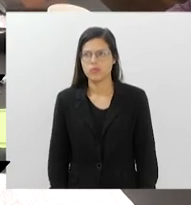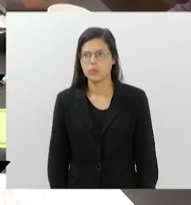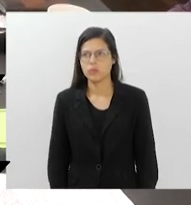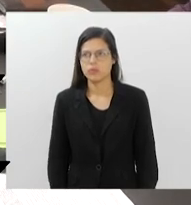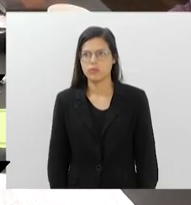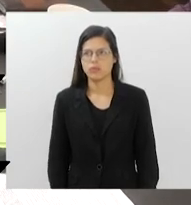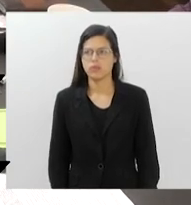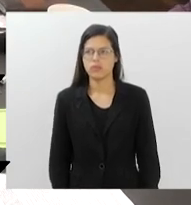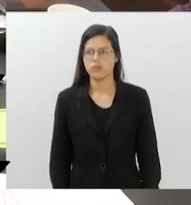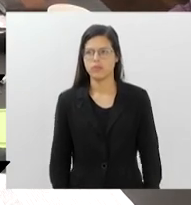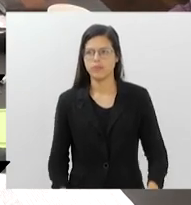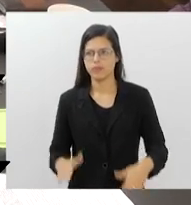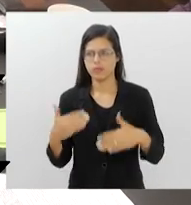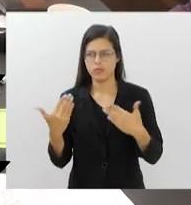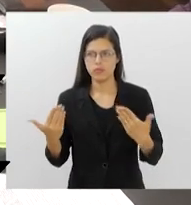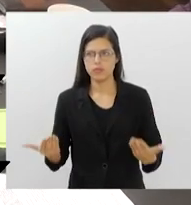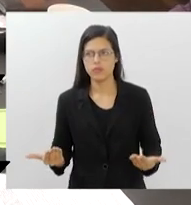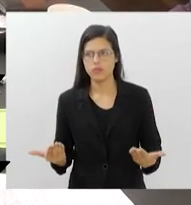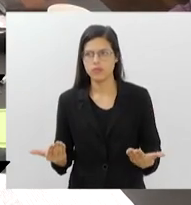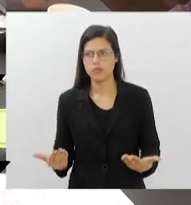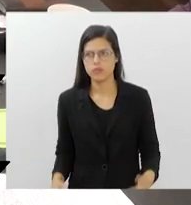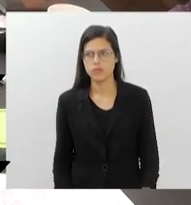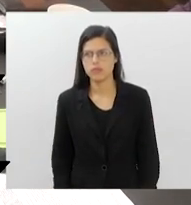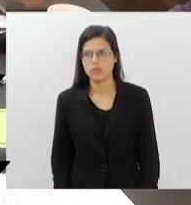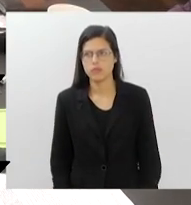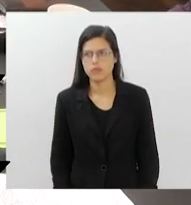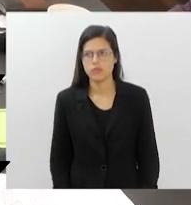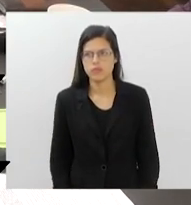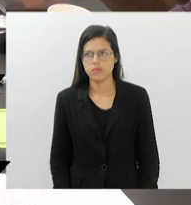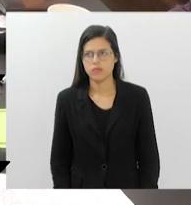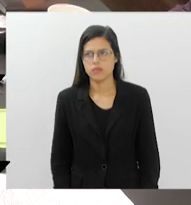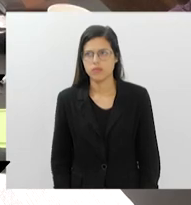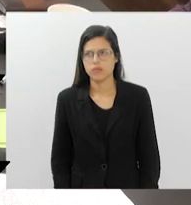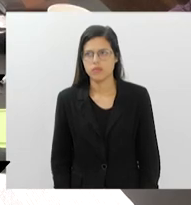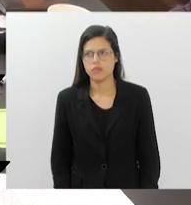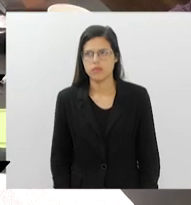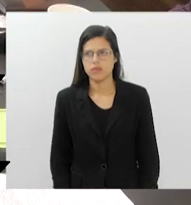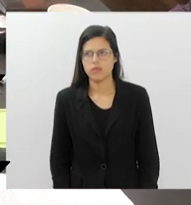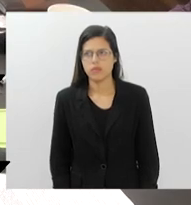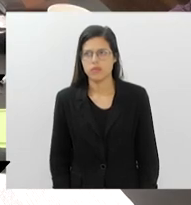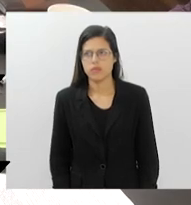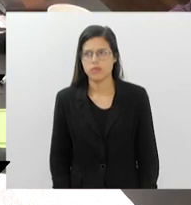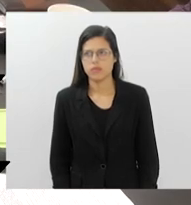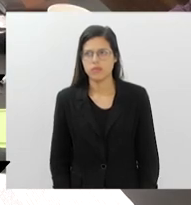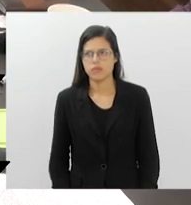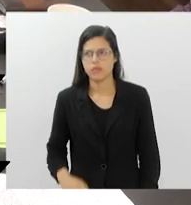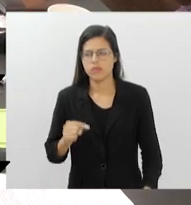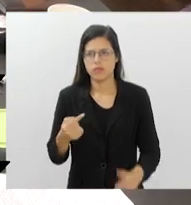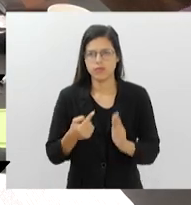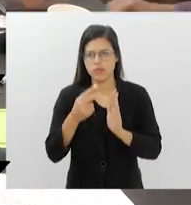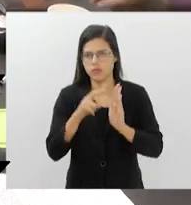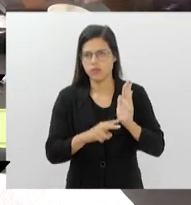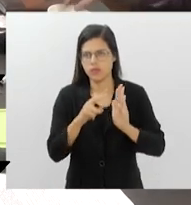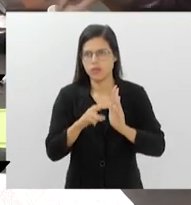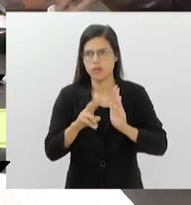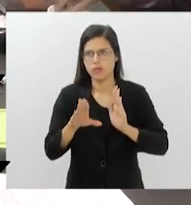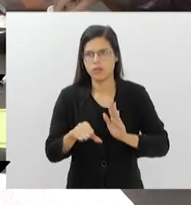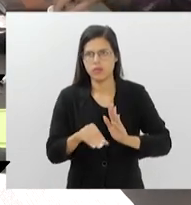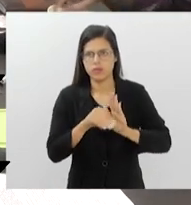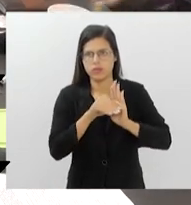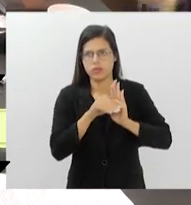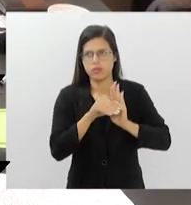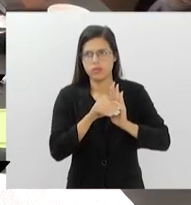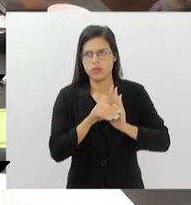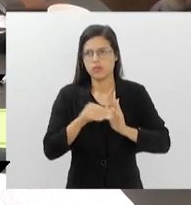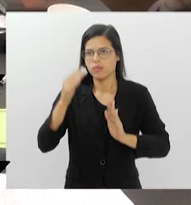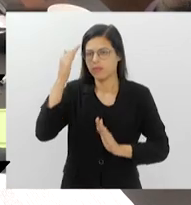som bom eu eu aqui quando a gente obrigada quando a gente lê a as emendas eu